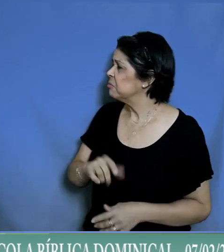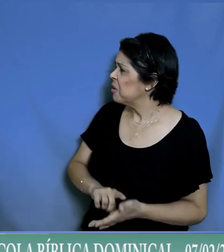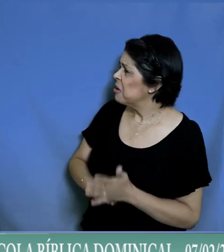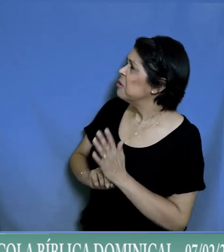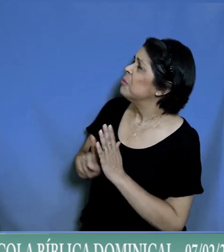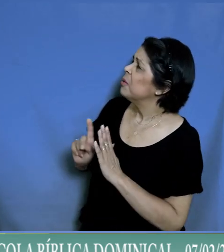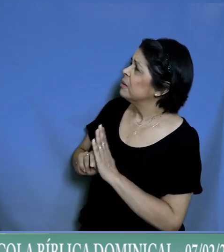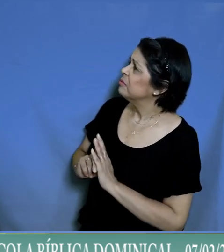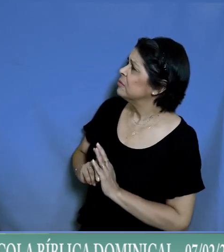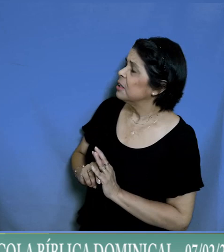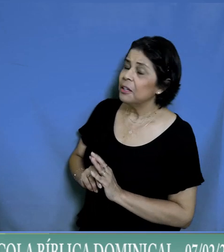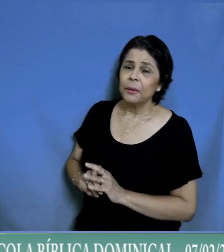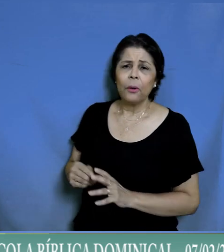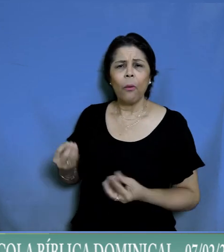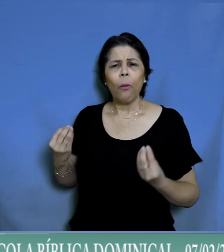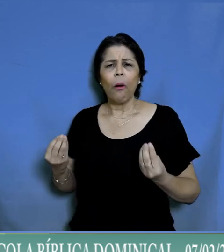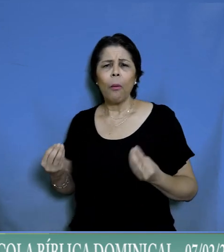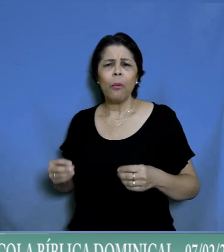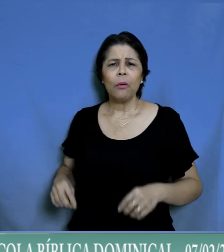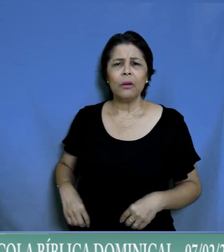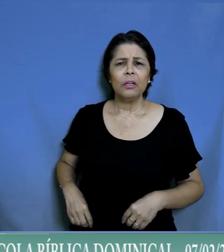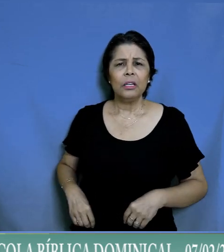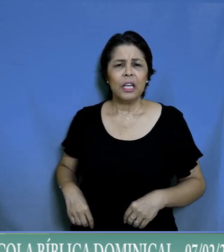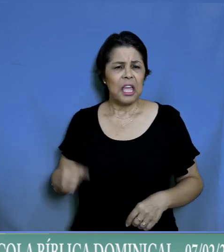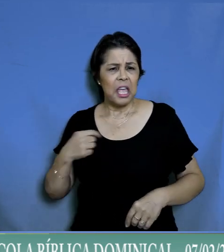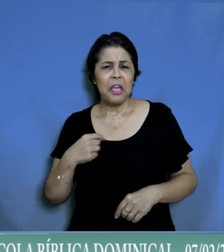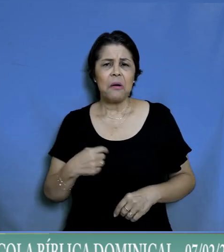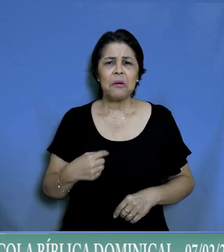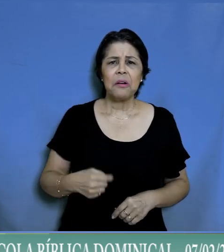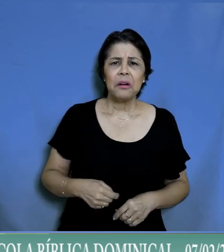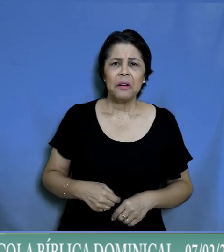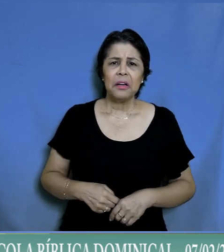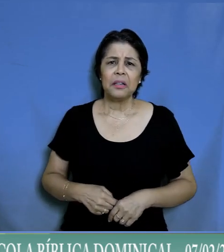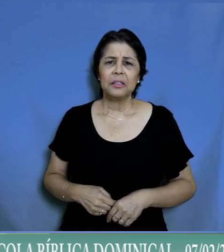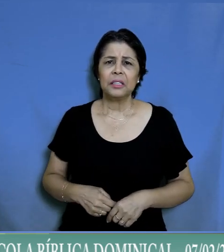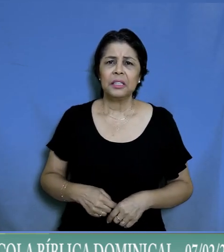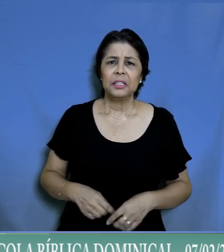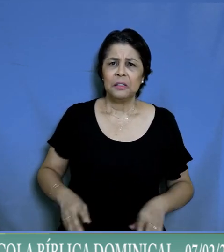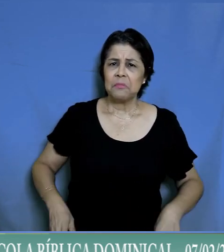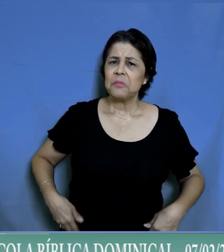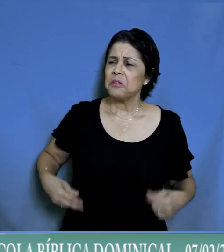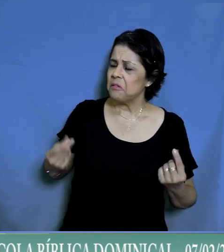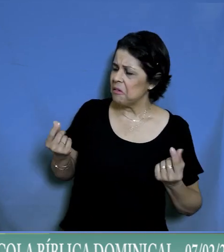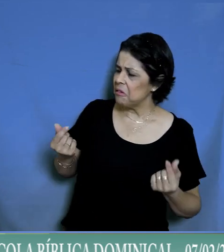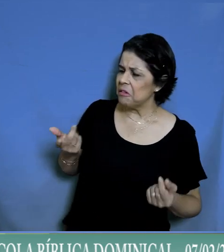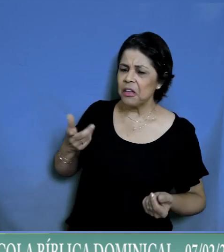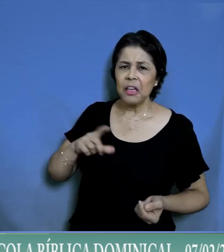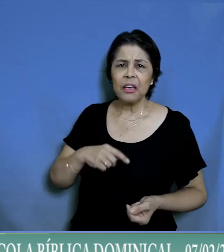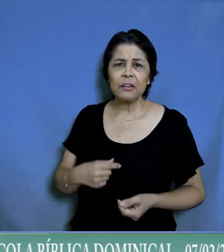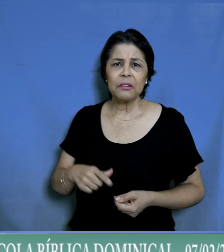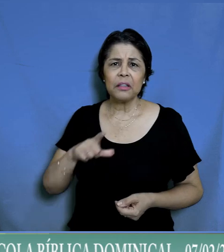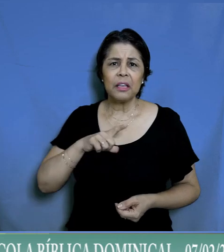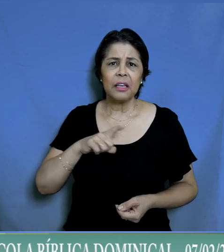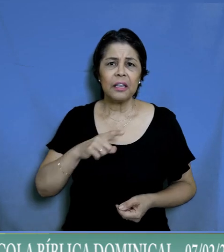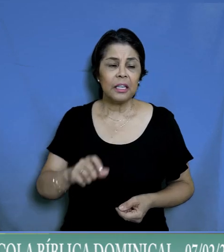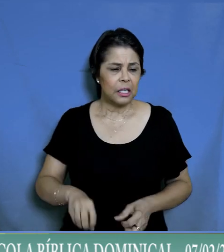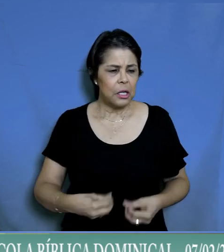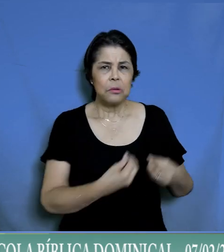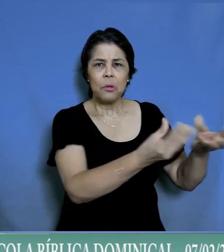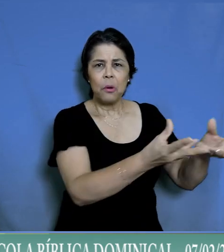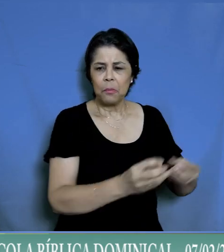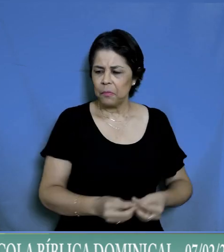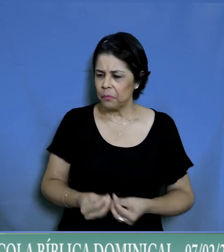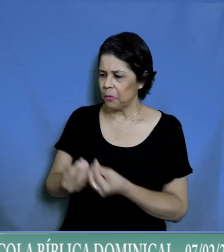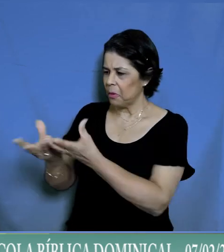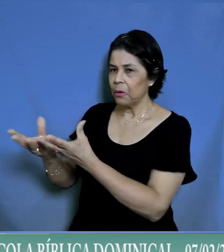sem nada, só com o mínimo? Acho que não. Primeiro você tem que cuidar da sua própria casa. Como diz Paulo em nenhuma de suas